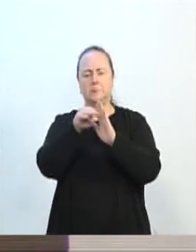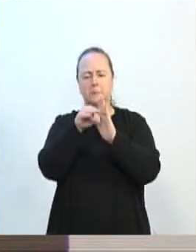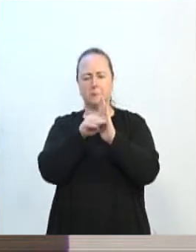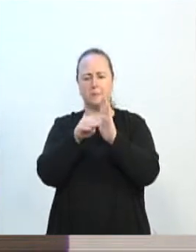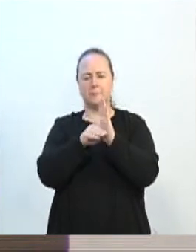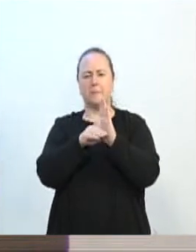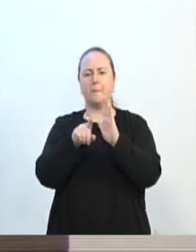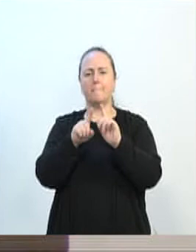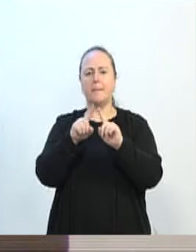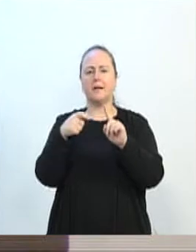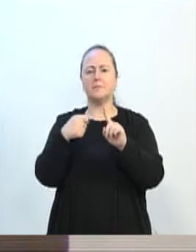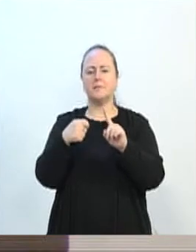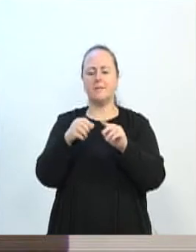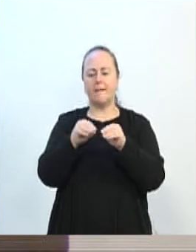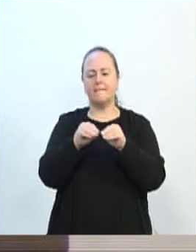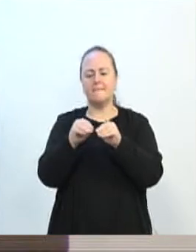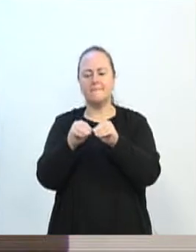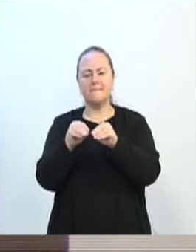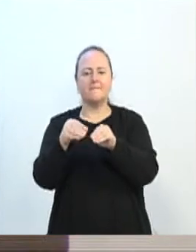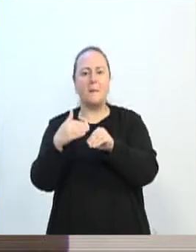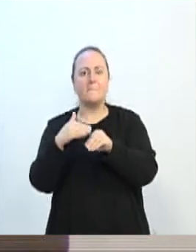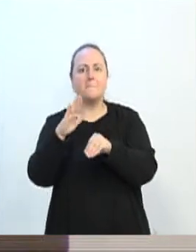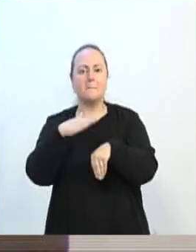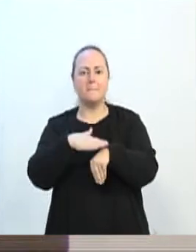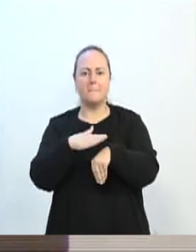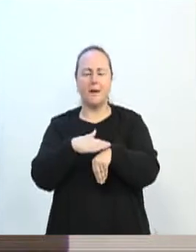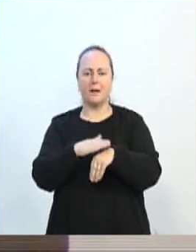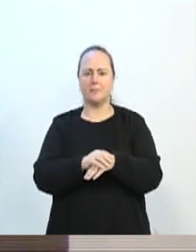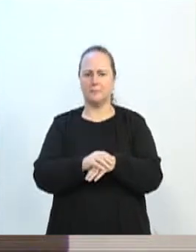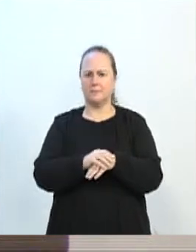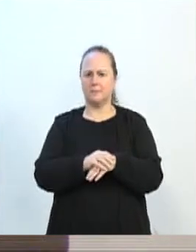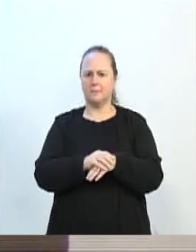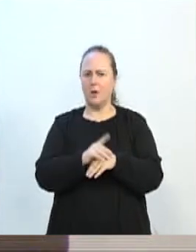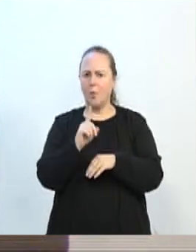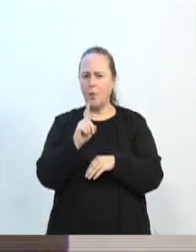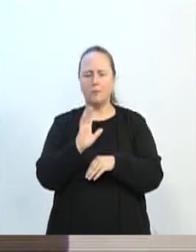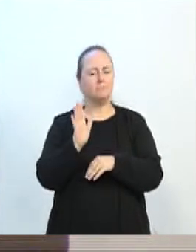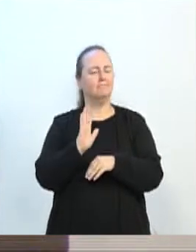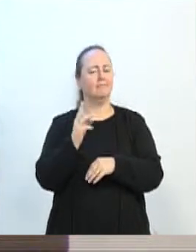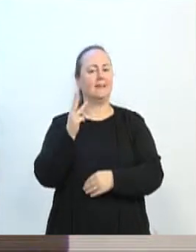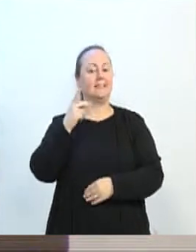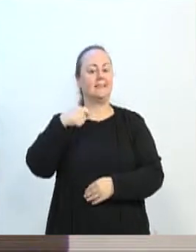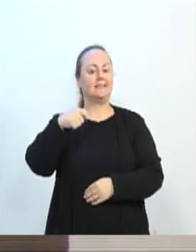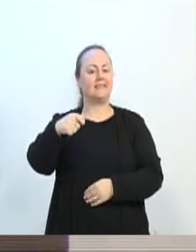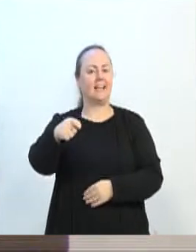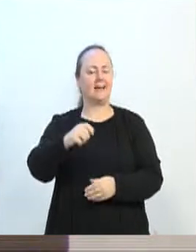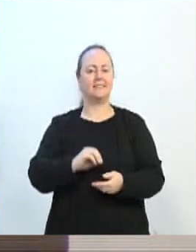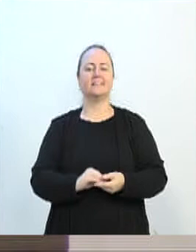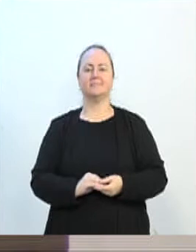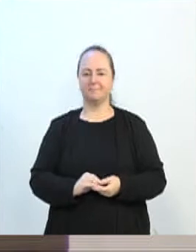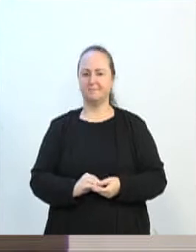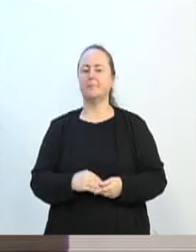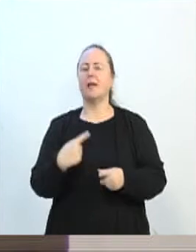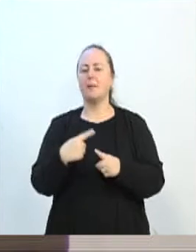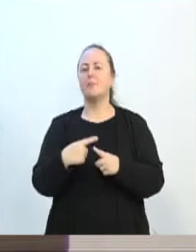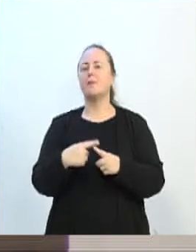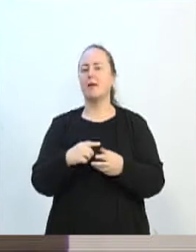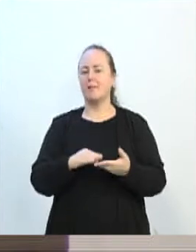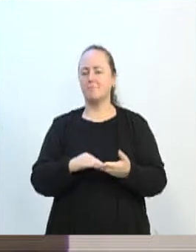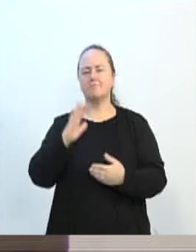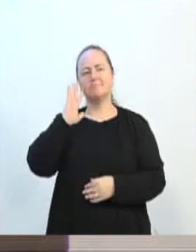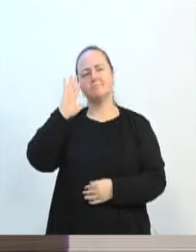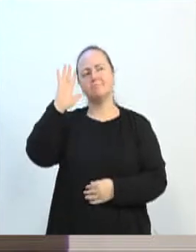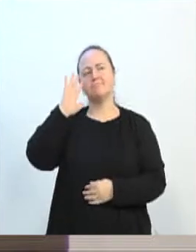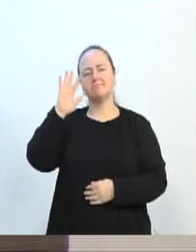projeto. Prorrogamos não por mas por mais 3 meses. Já imaginamos naquele momento que o coral